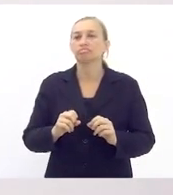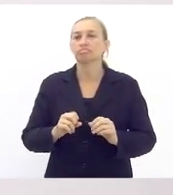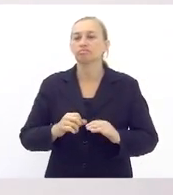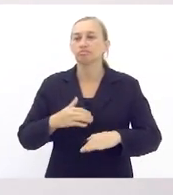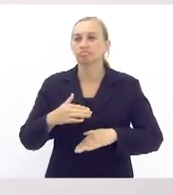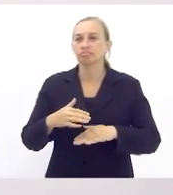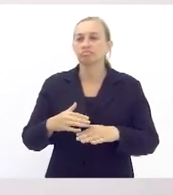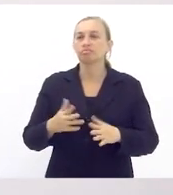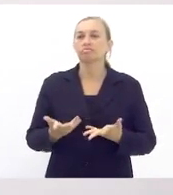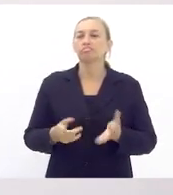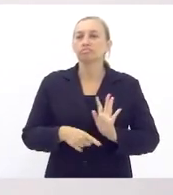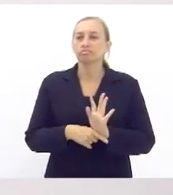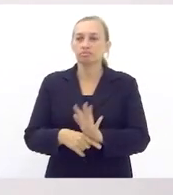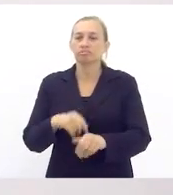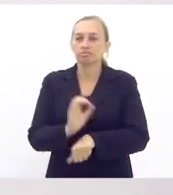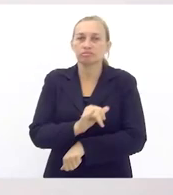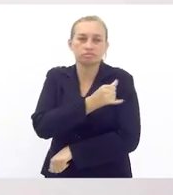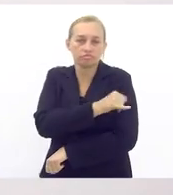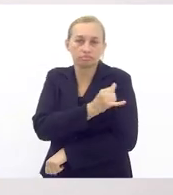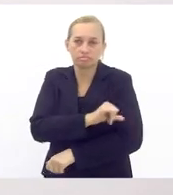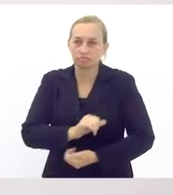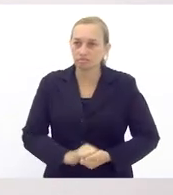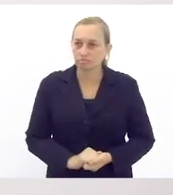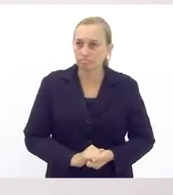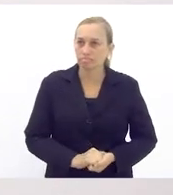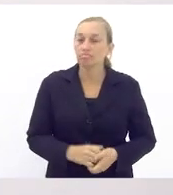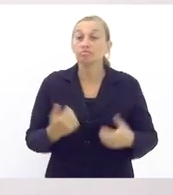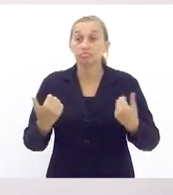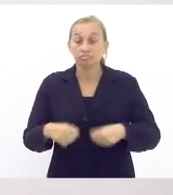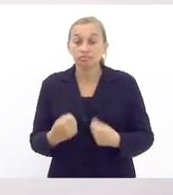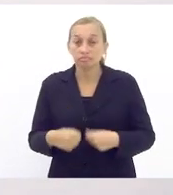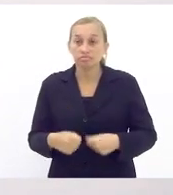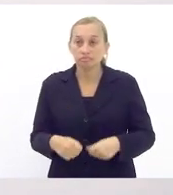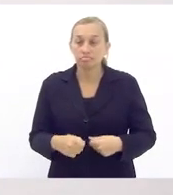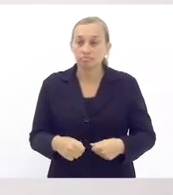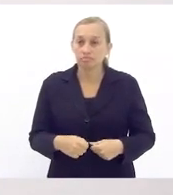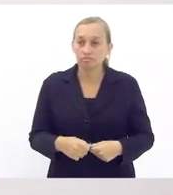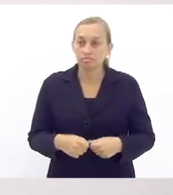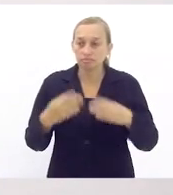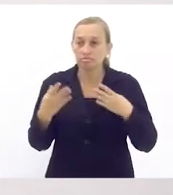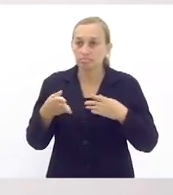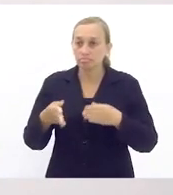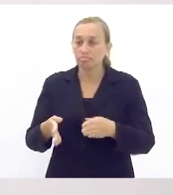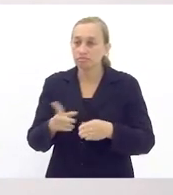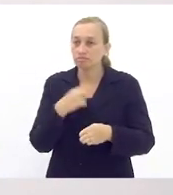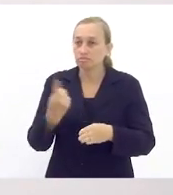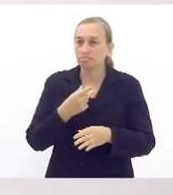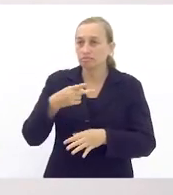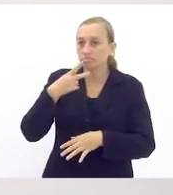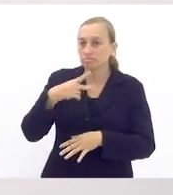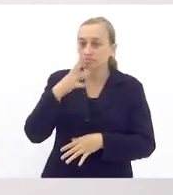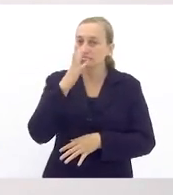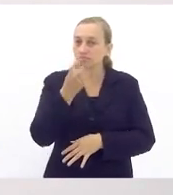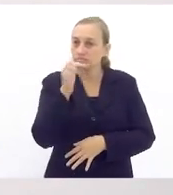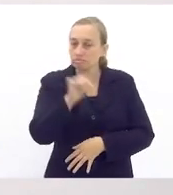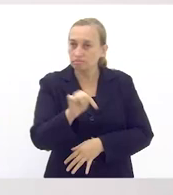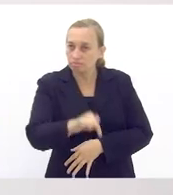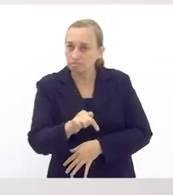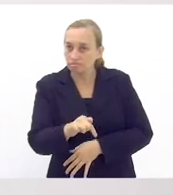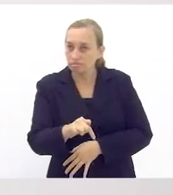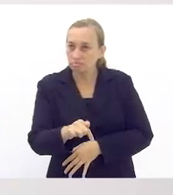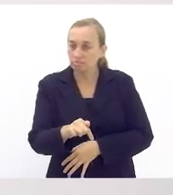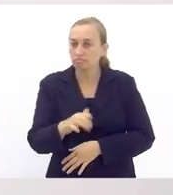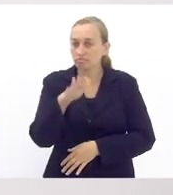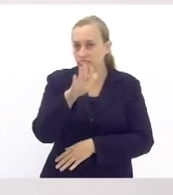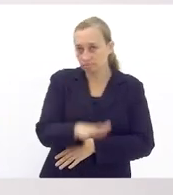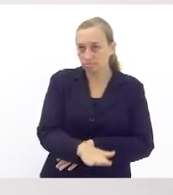nesse estado do Rio de Janeiro é necessário que dê ouvidos ao que estamos falando é o que estamos denunciando aqui está sendo denunciado